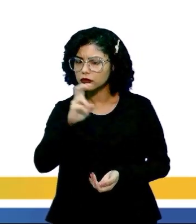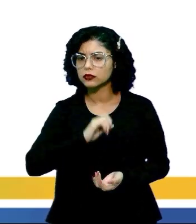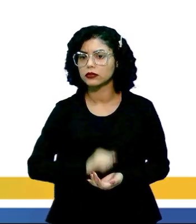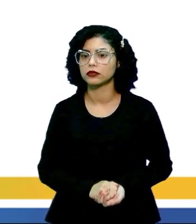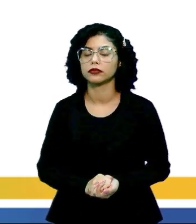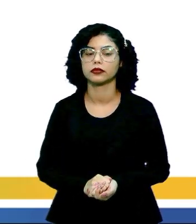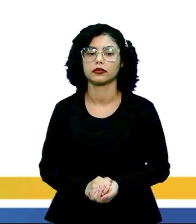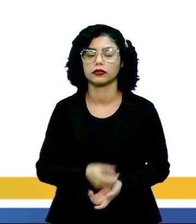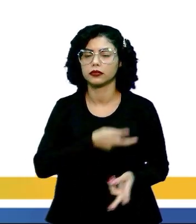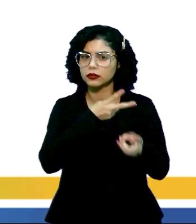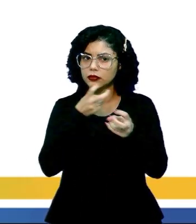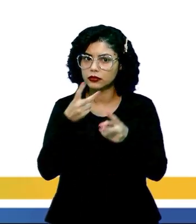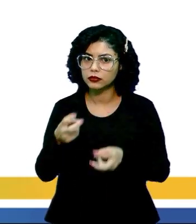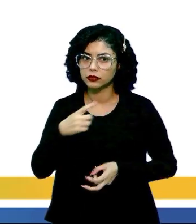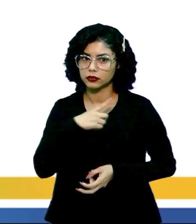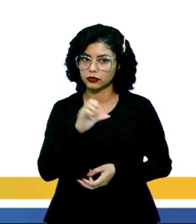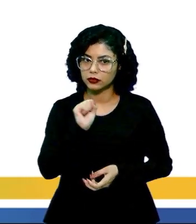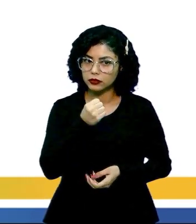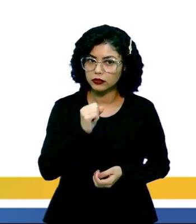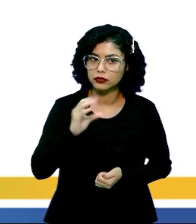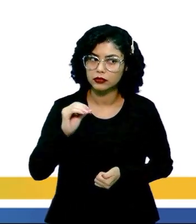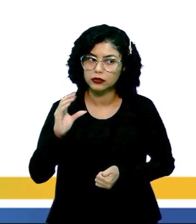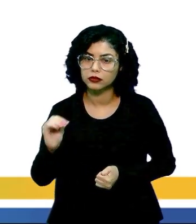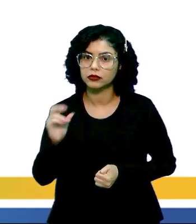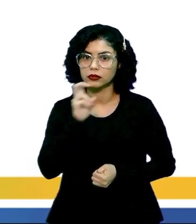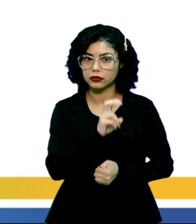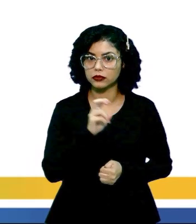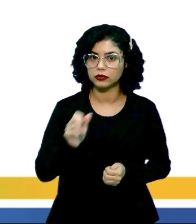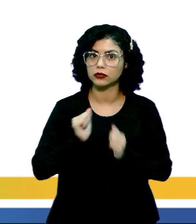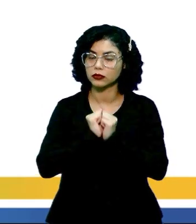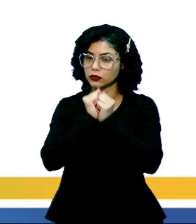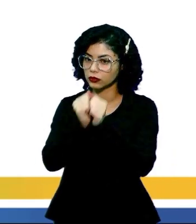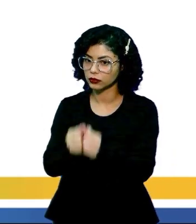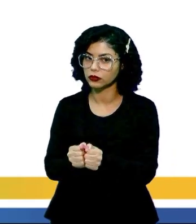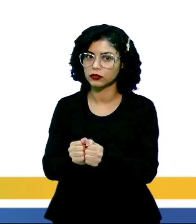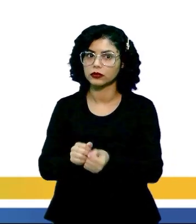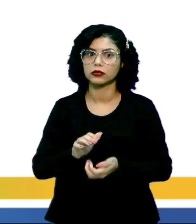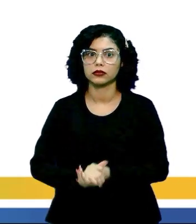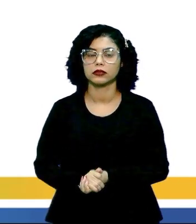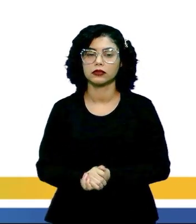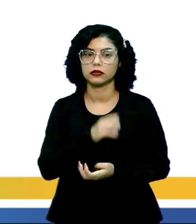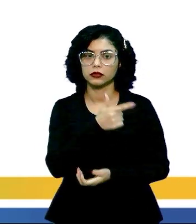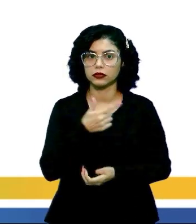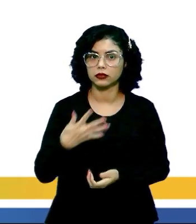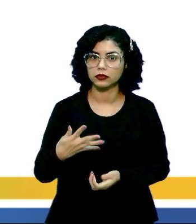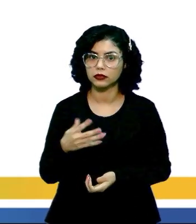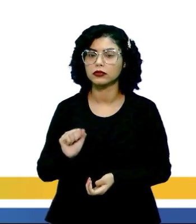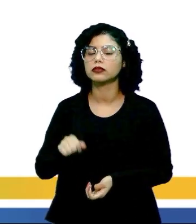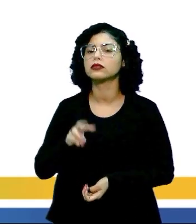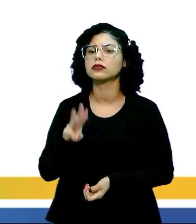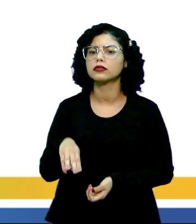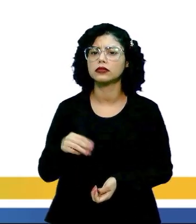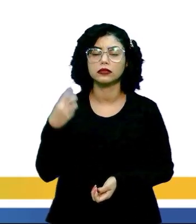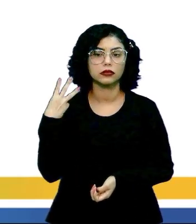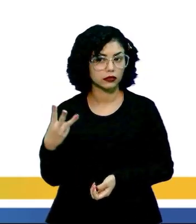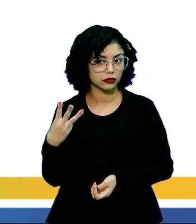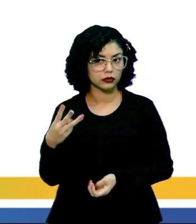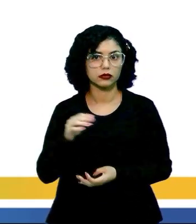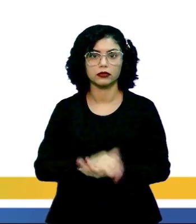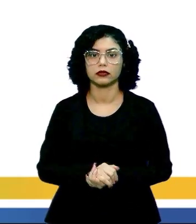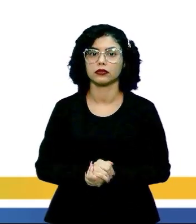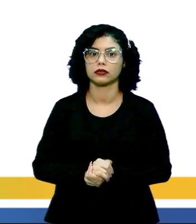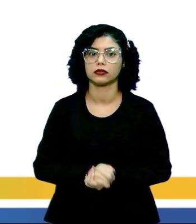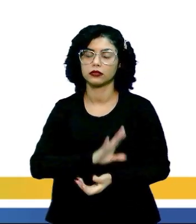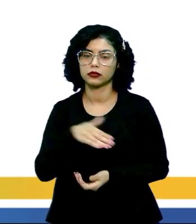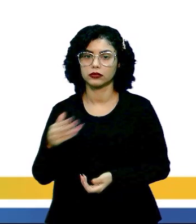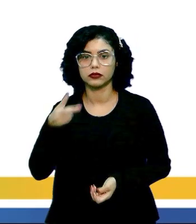xícaras? Observa que esse 800 e os 5 vão trabalhar junto. O 24 vai trabalhar com quem? Com o 3. Então,